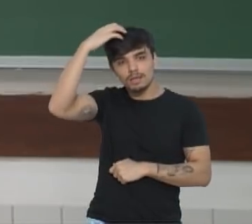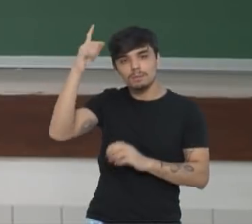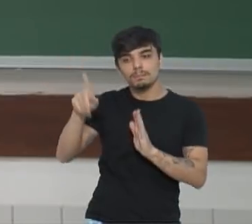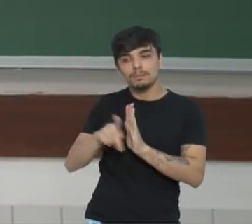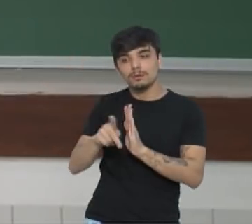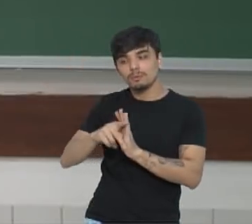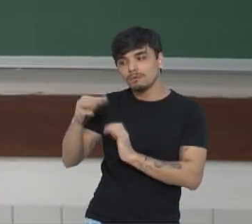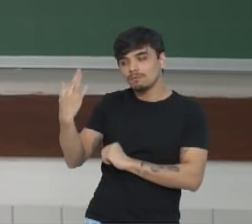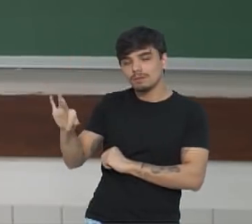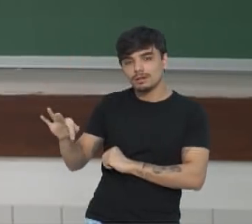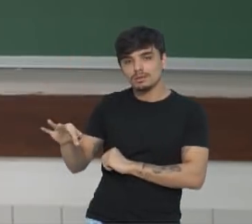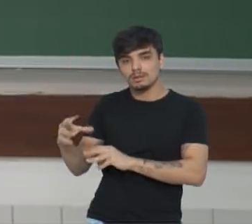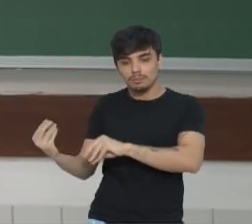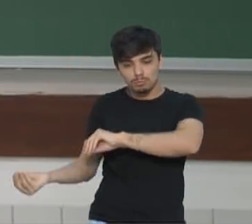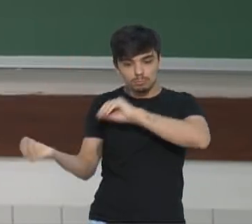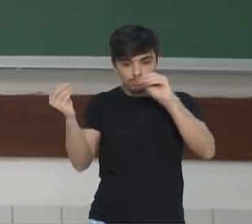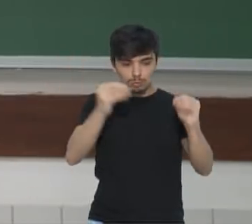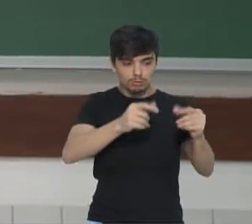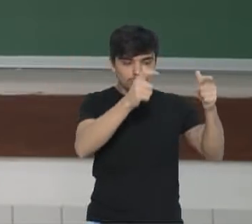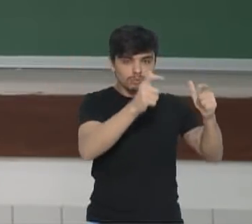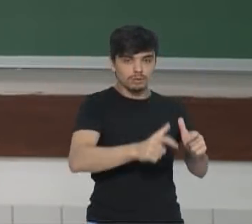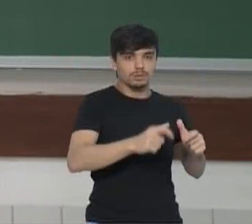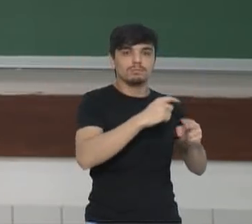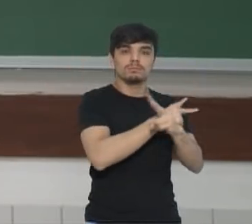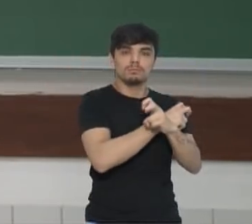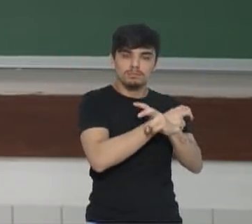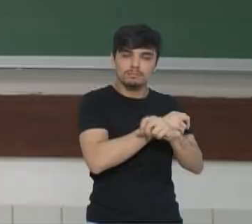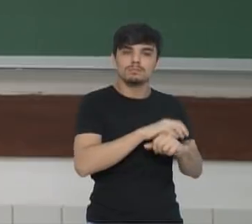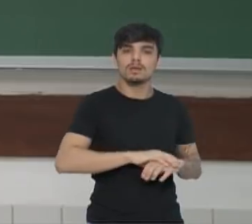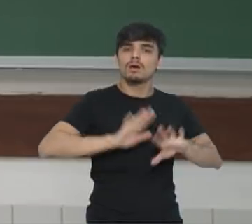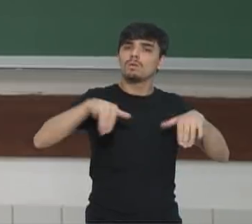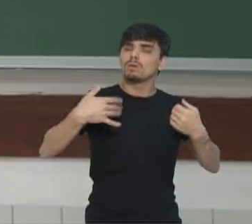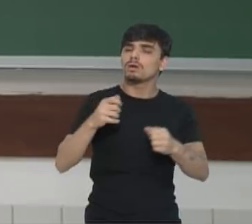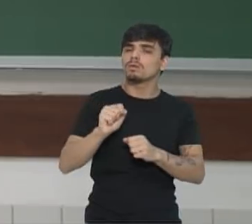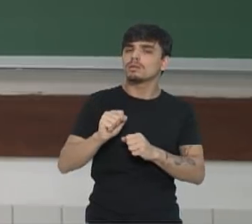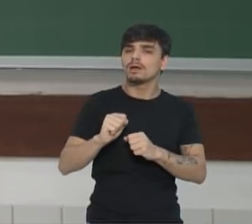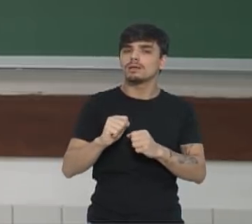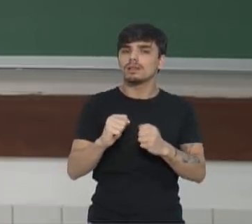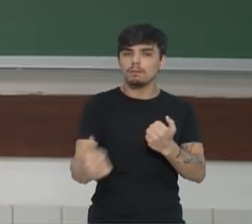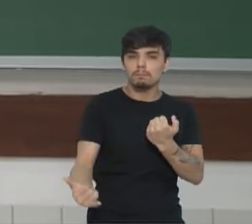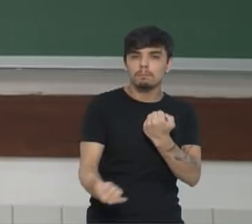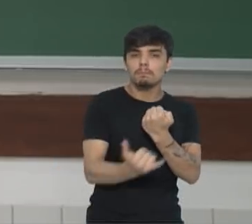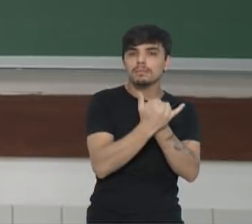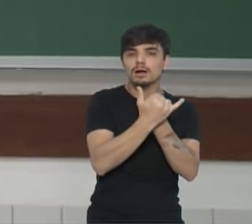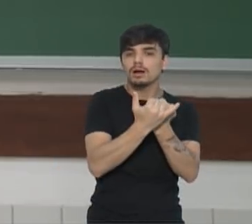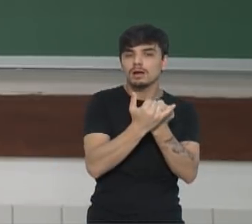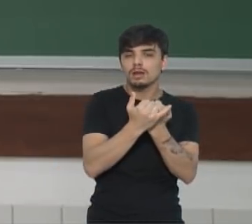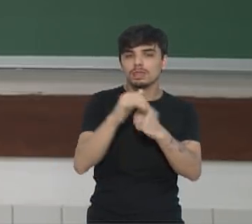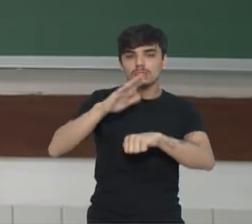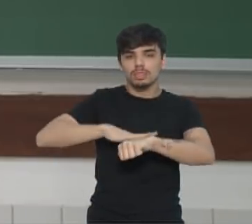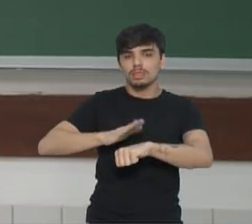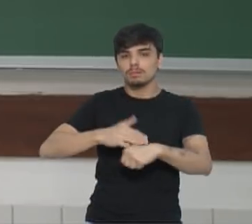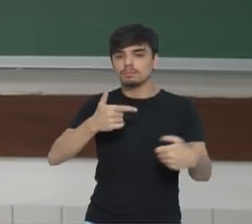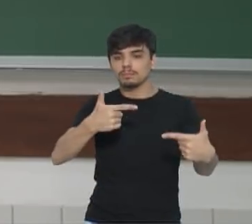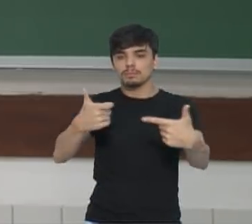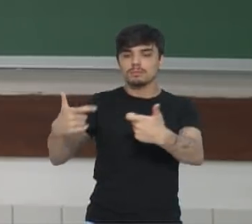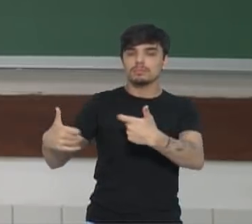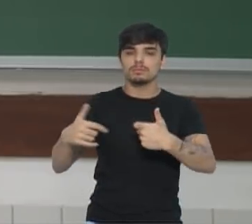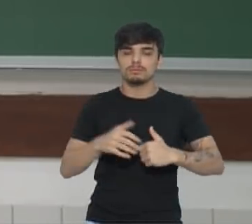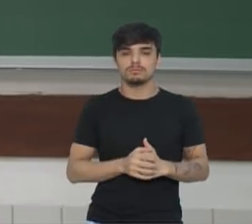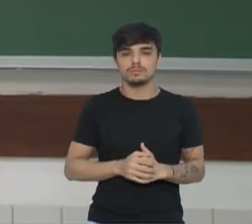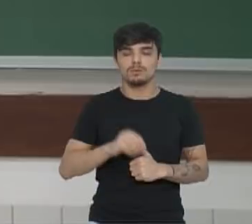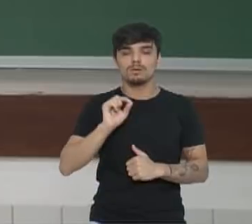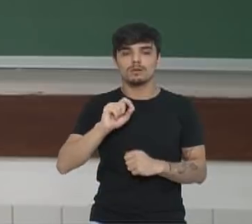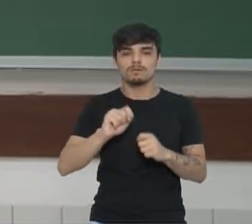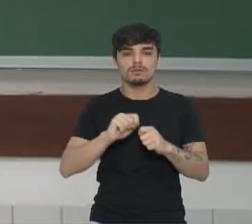França para ir para o lado da Áustria. O que a gente faz com uma pessoa que trai o seu país em um momento de guerra? E pior ainda, o que